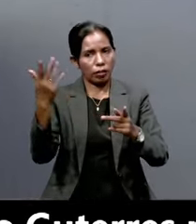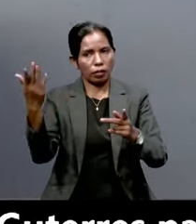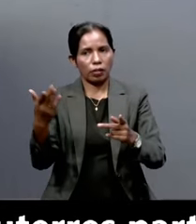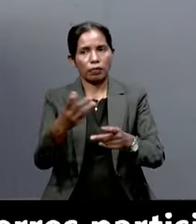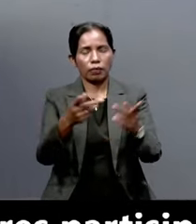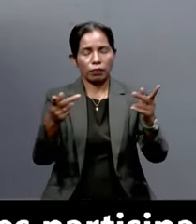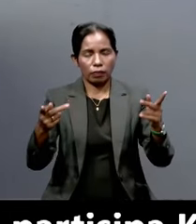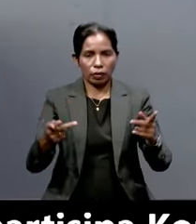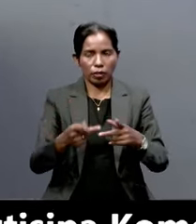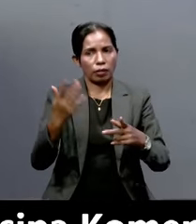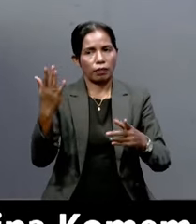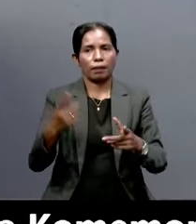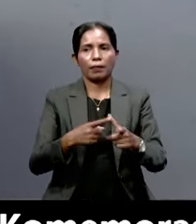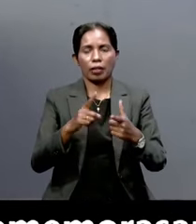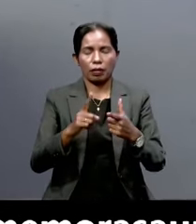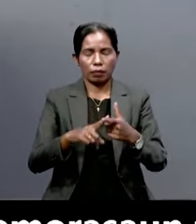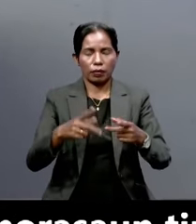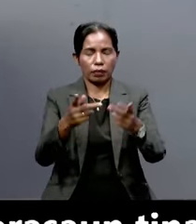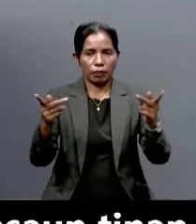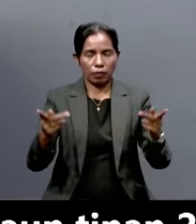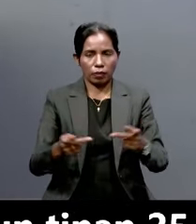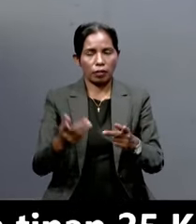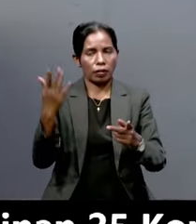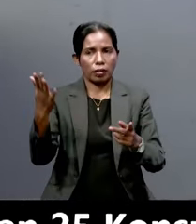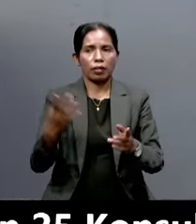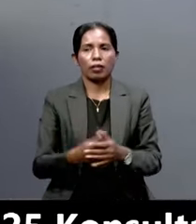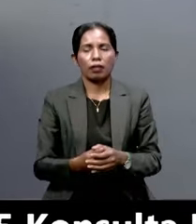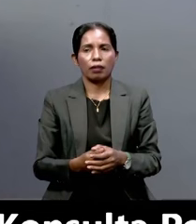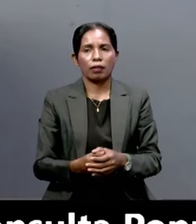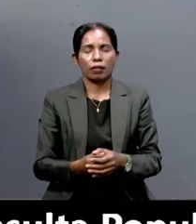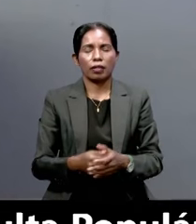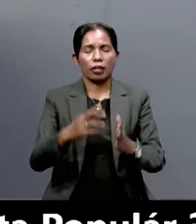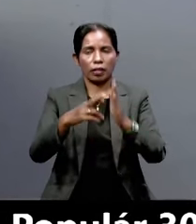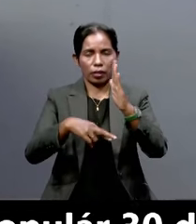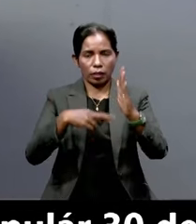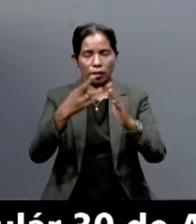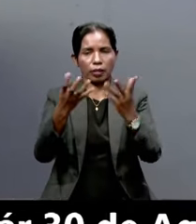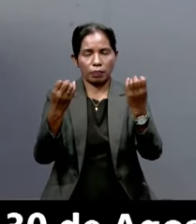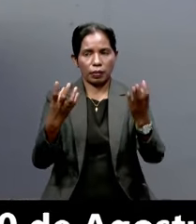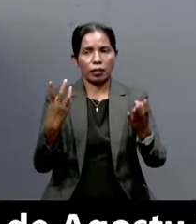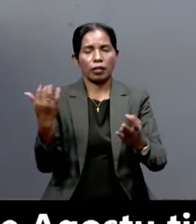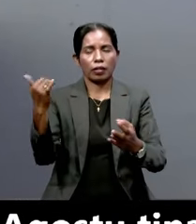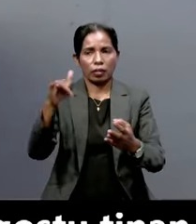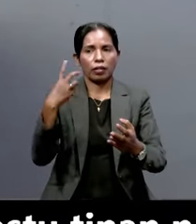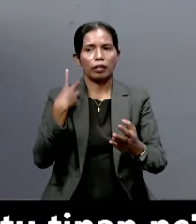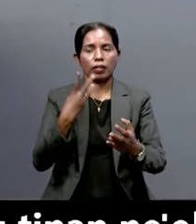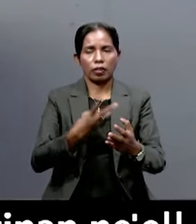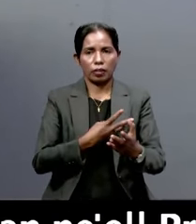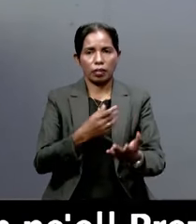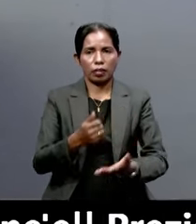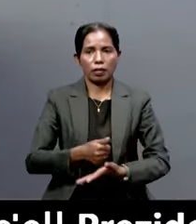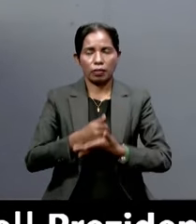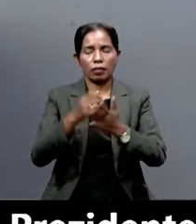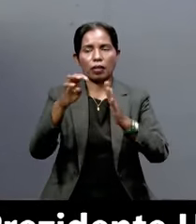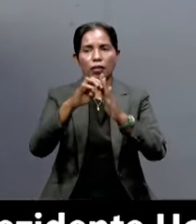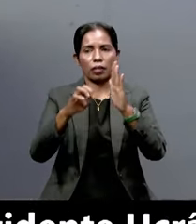centro reabilitação. E a centro de reabilitação ne ia mecanismo do bukira ne bem maka itan